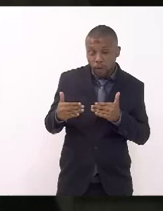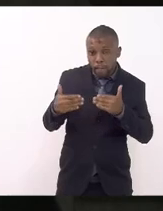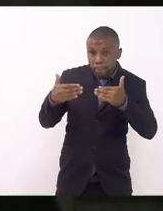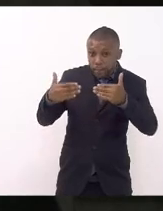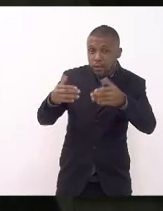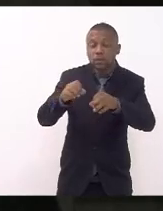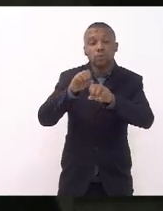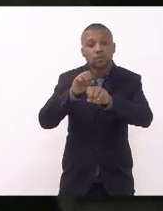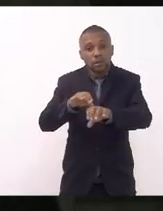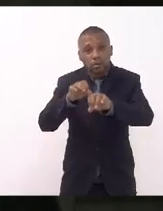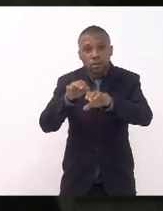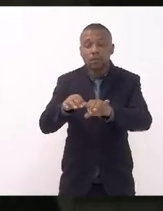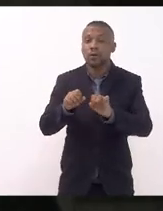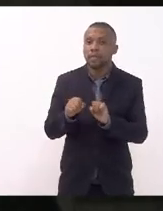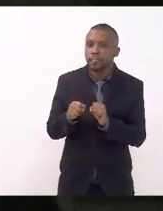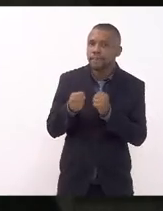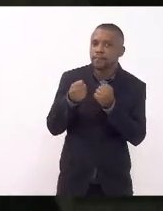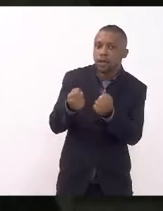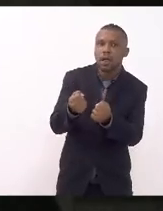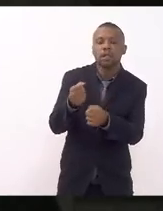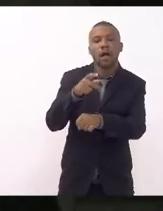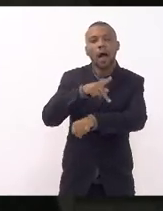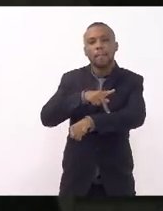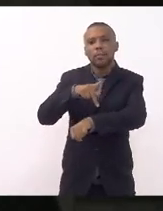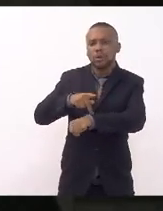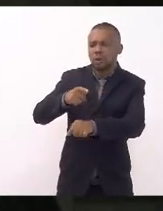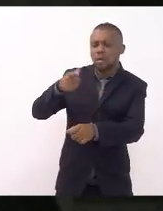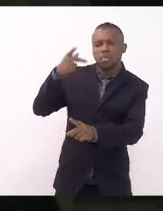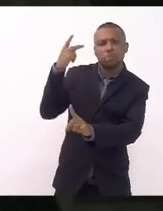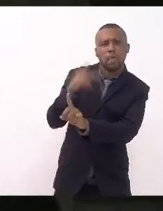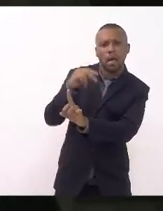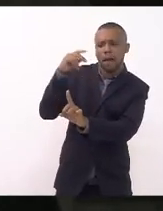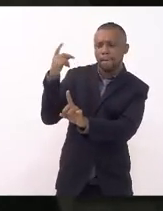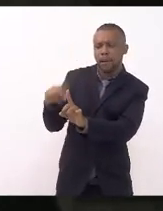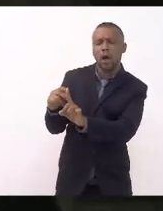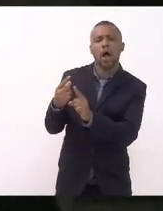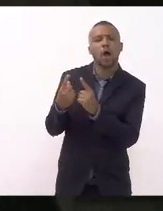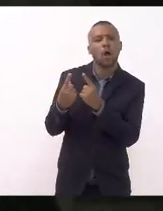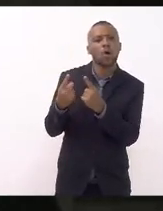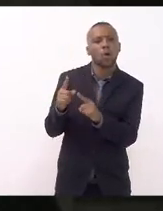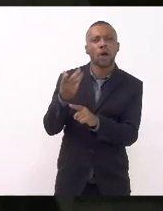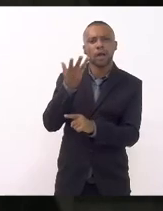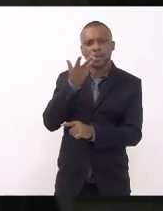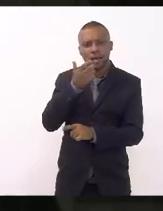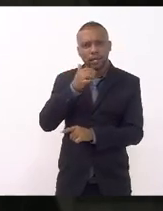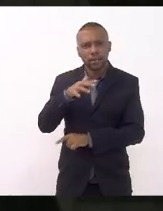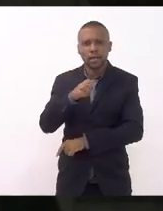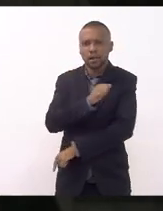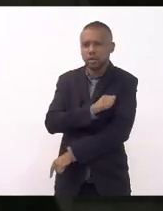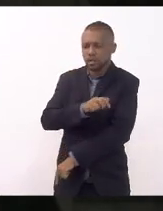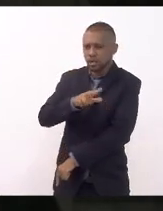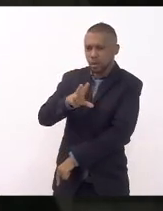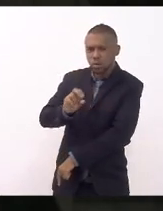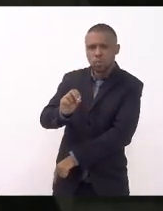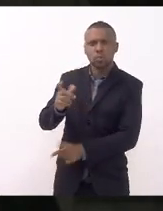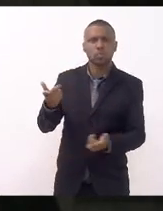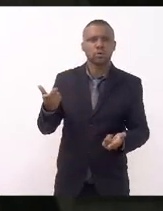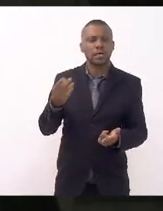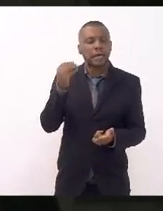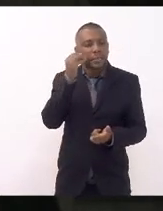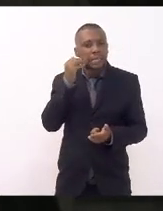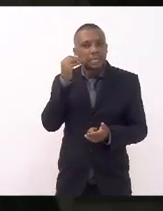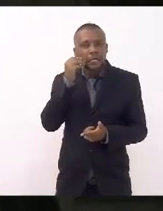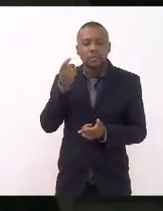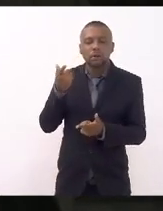Educação, defendendo a pedagogia do castigo físico contra as crianças, tentando coibir os